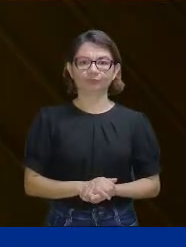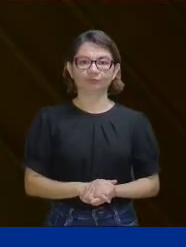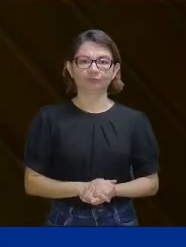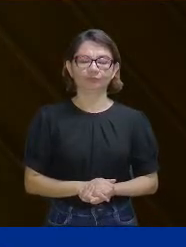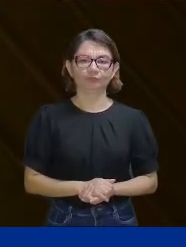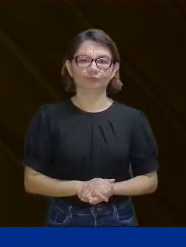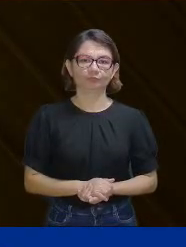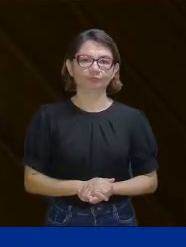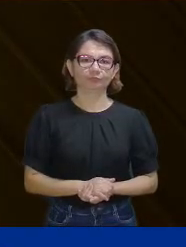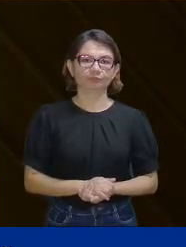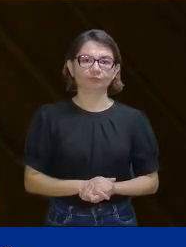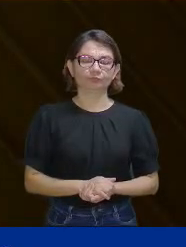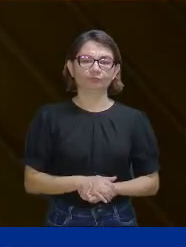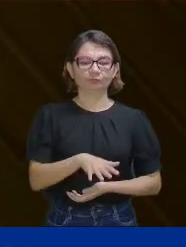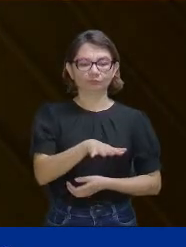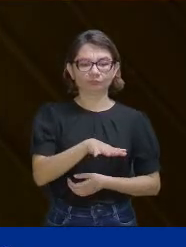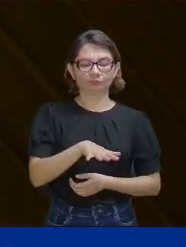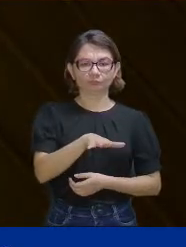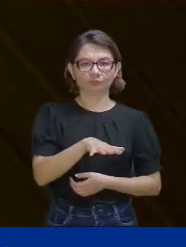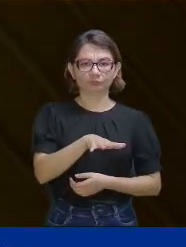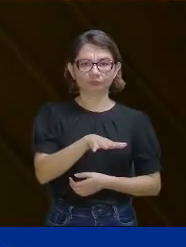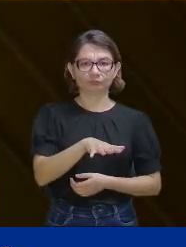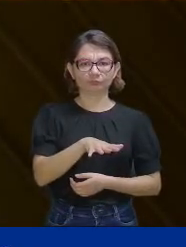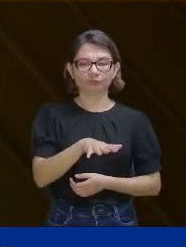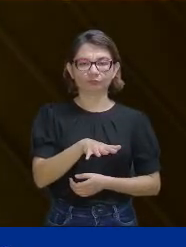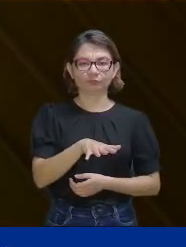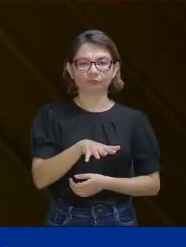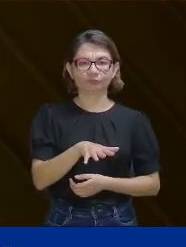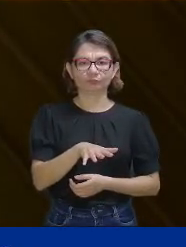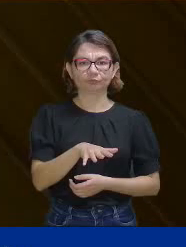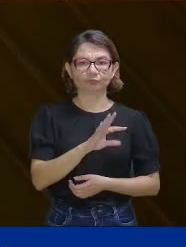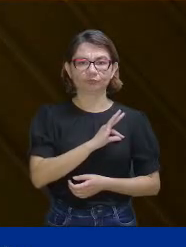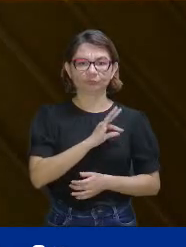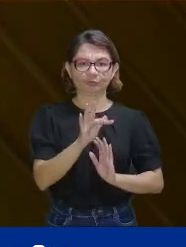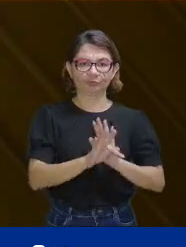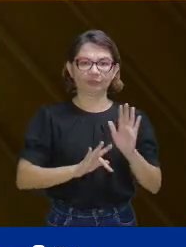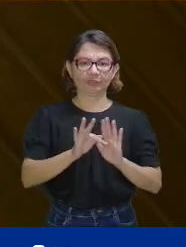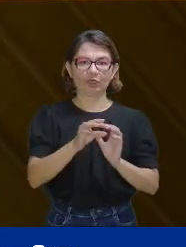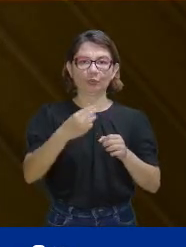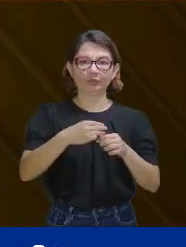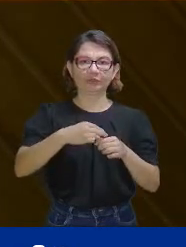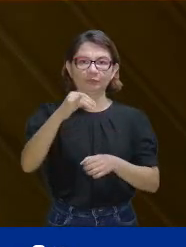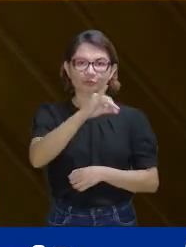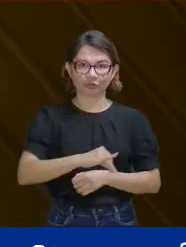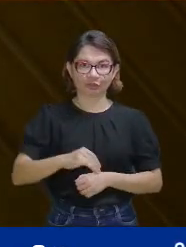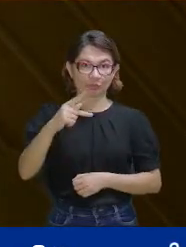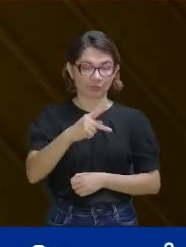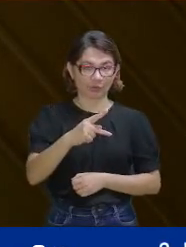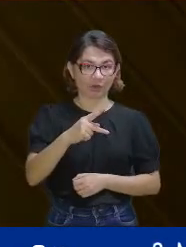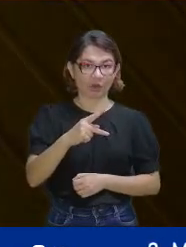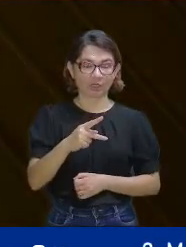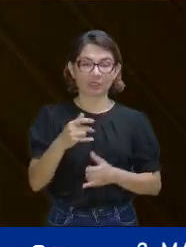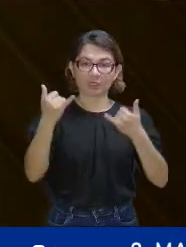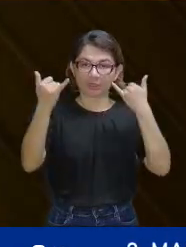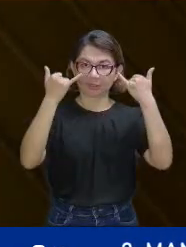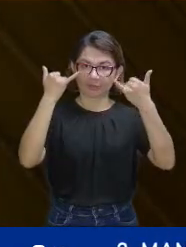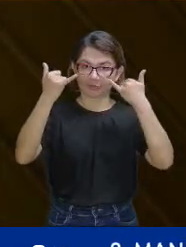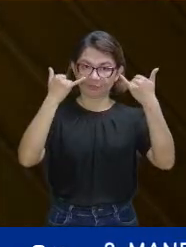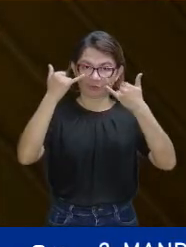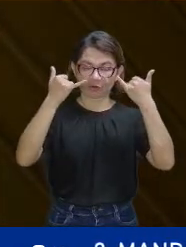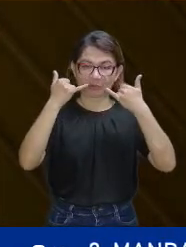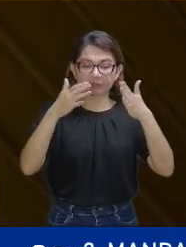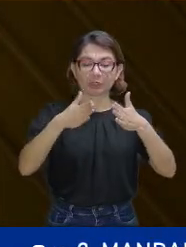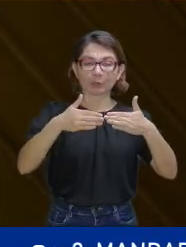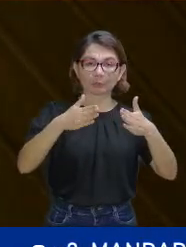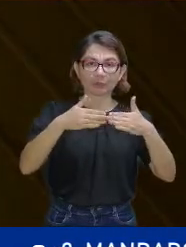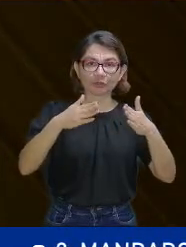do município do Oiapoque, da seção regional da Polícia Federal do município do Oiapoque, informações a